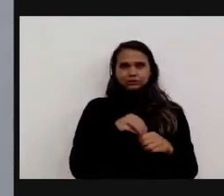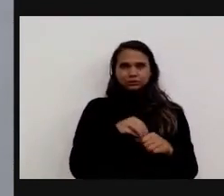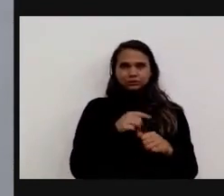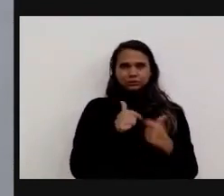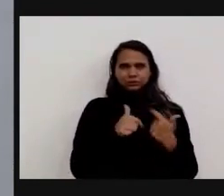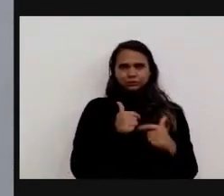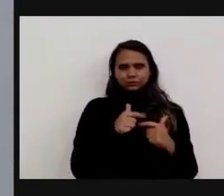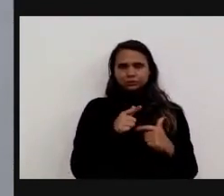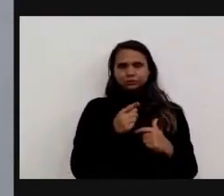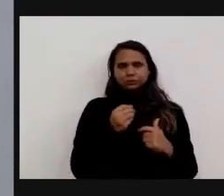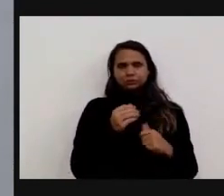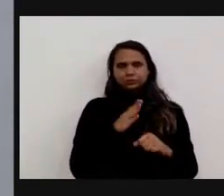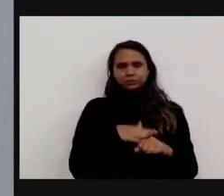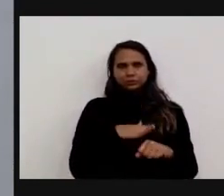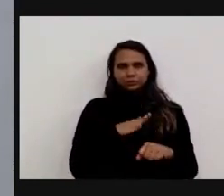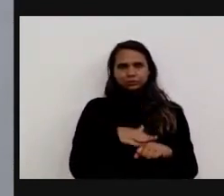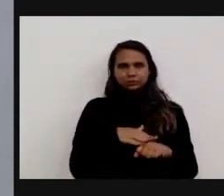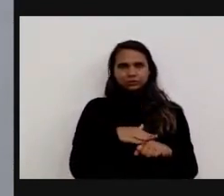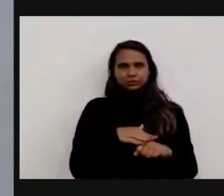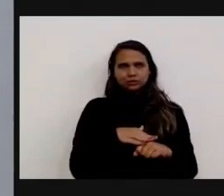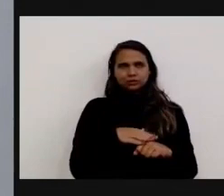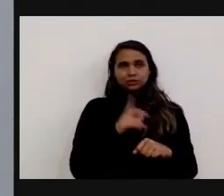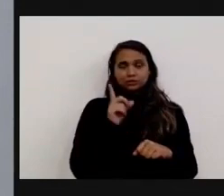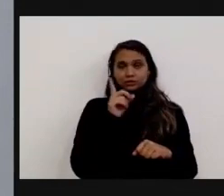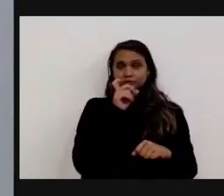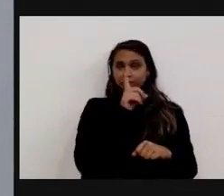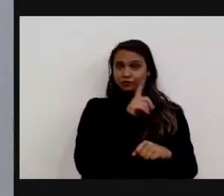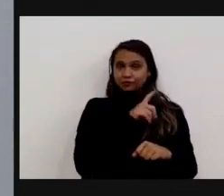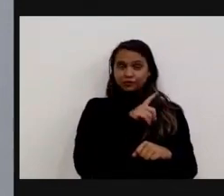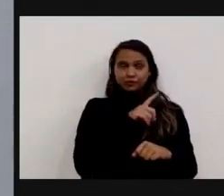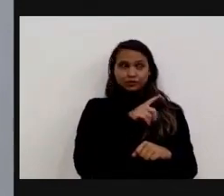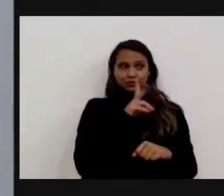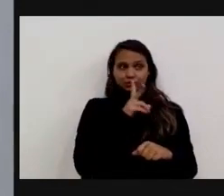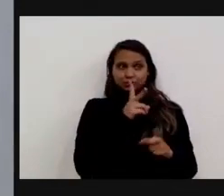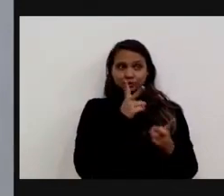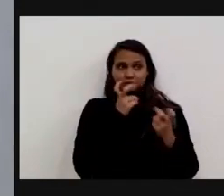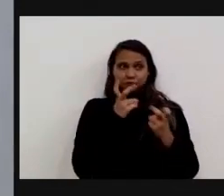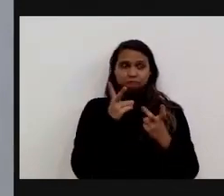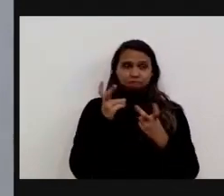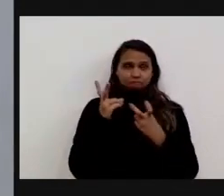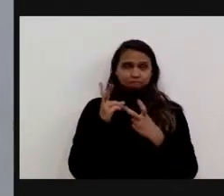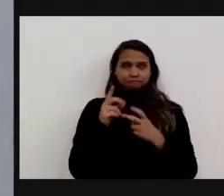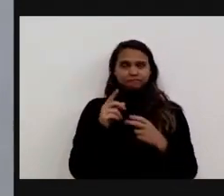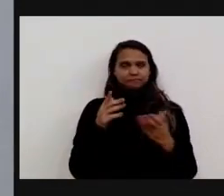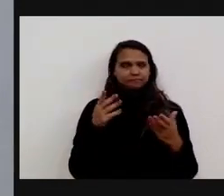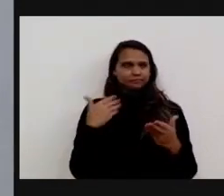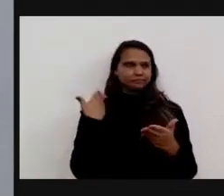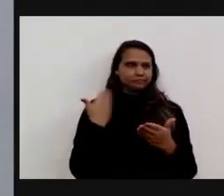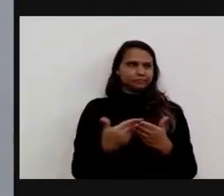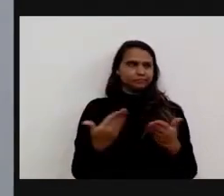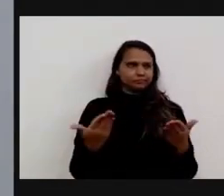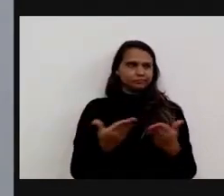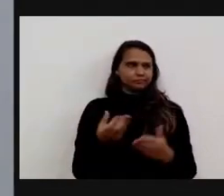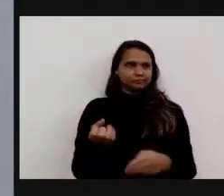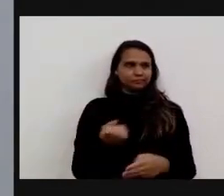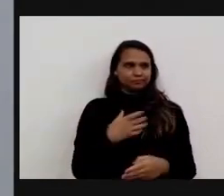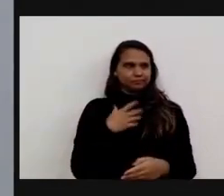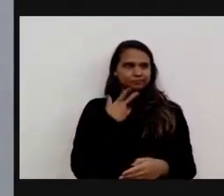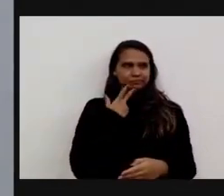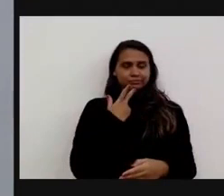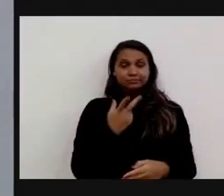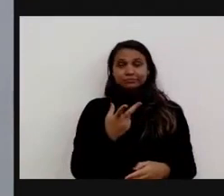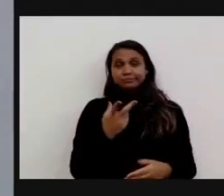tem muita autonomia e não é difícil de escutar a gente teve recentemente servidores novos né que falam poxa